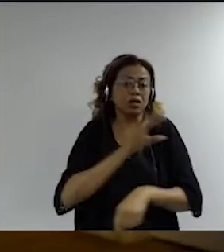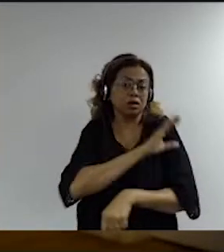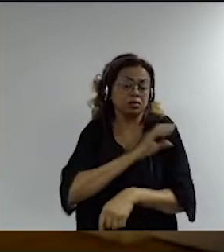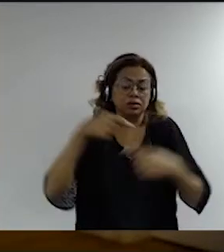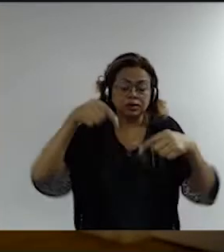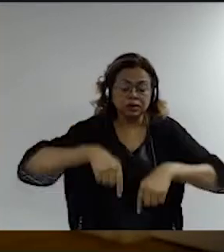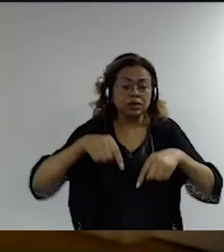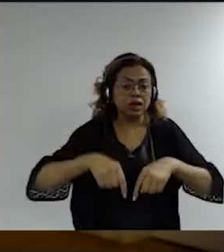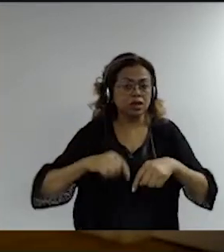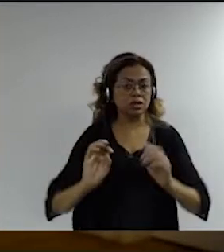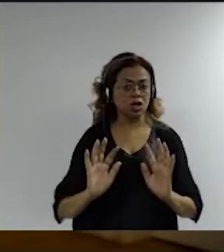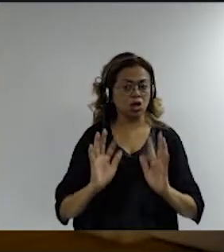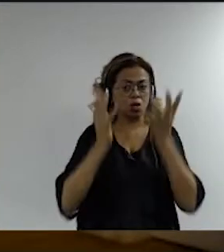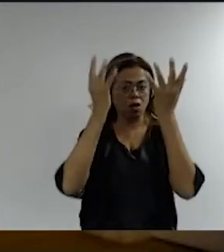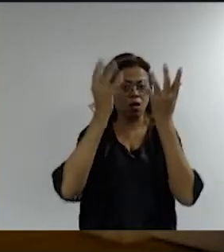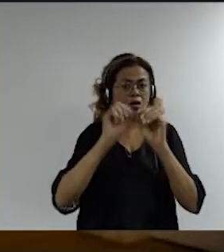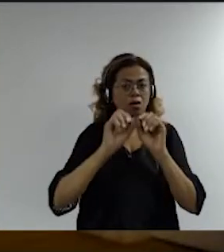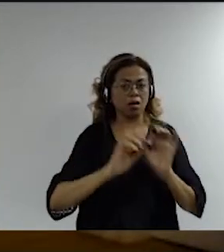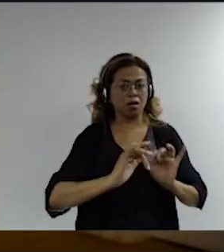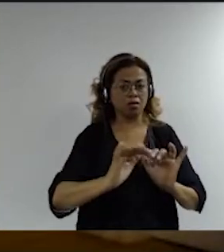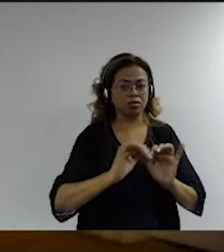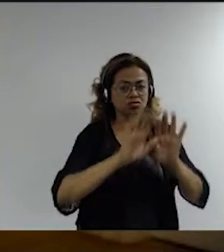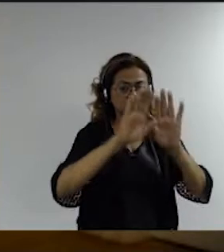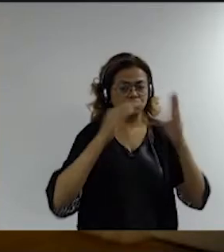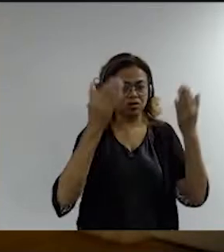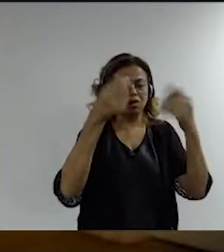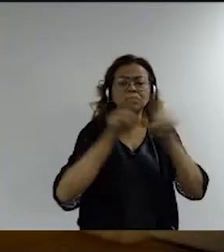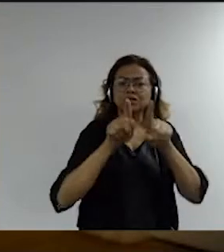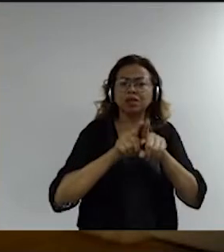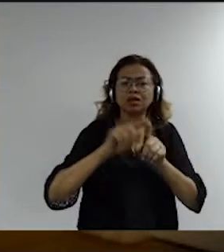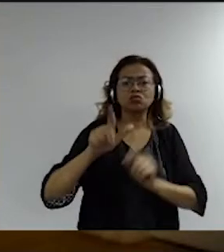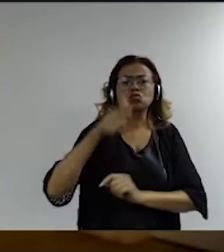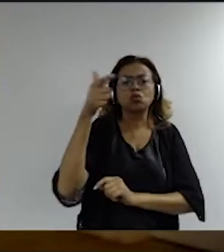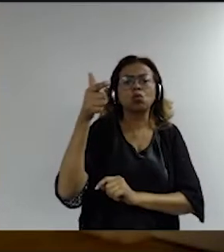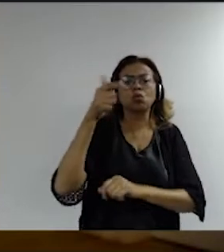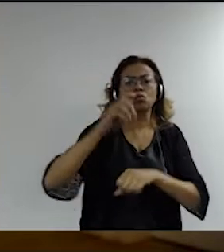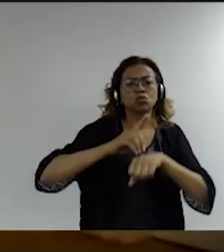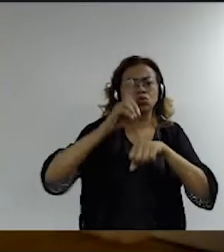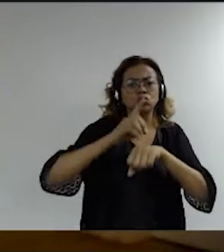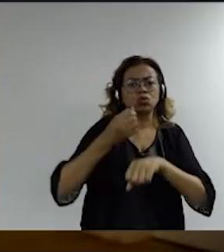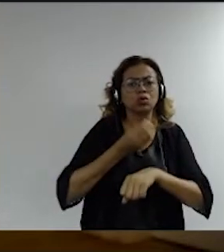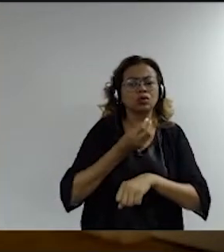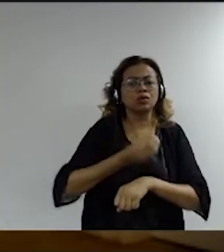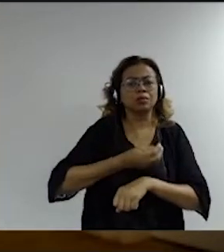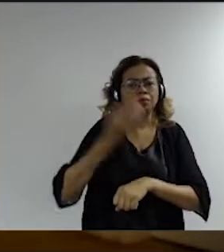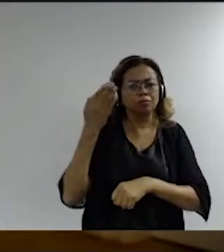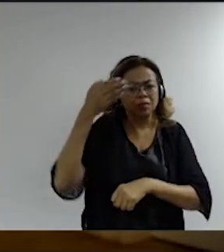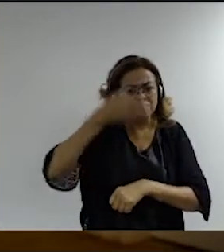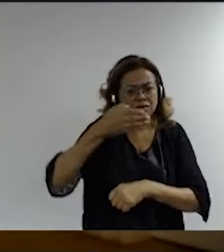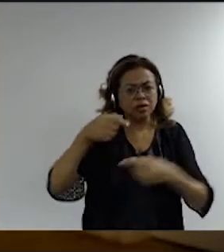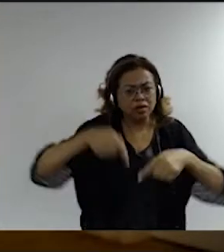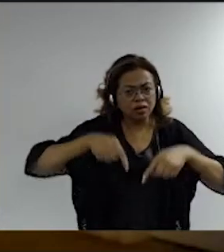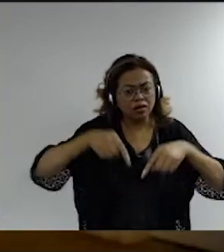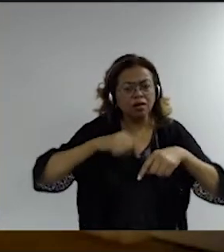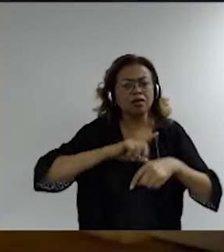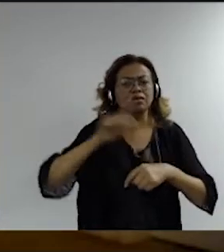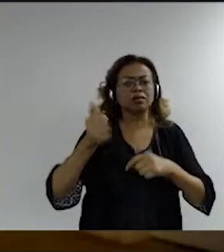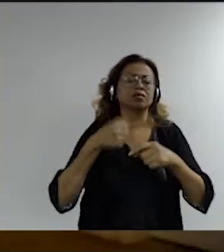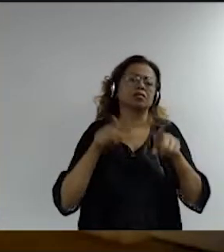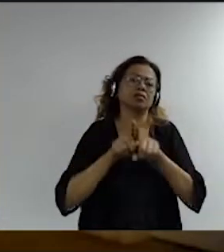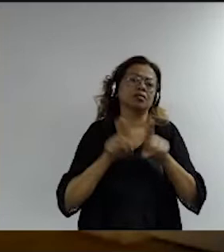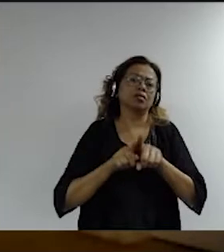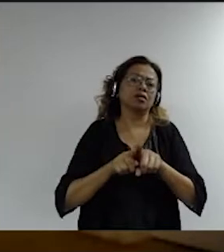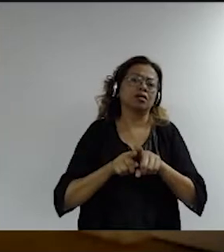eu cumprimento o doutor Roberto Pusato, doutor Alfir, doutor Cláudio Lamáquia,